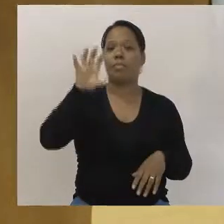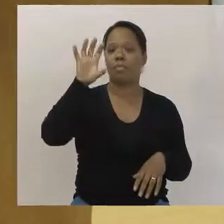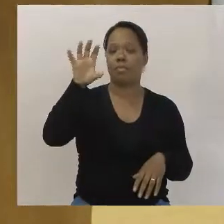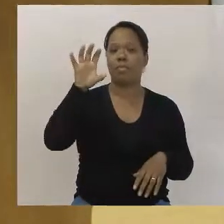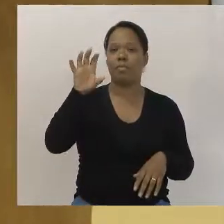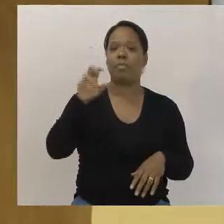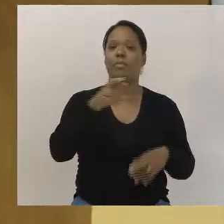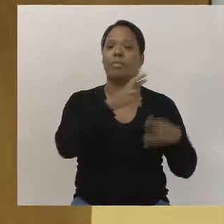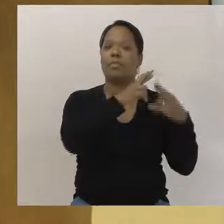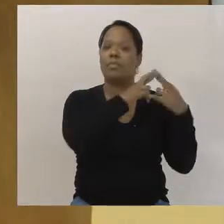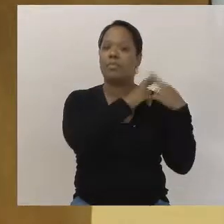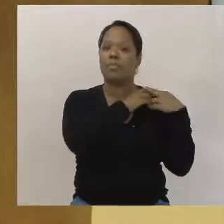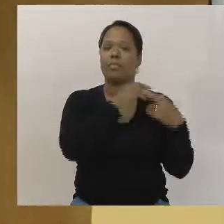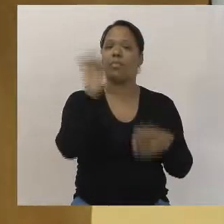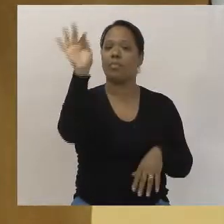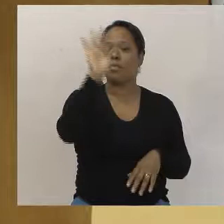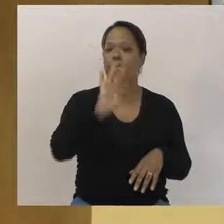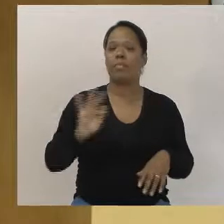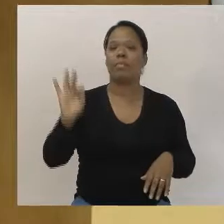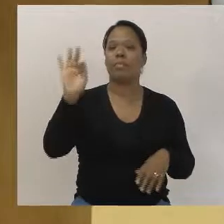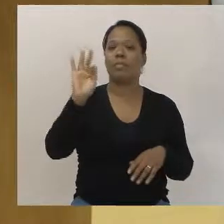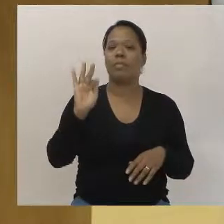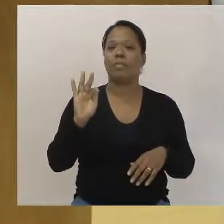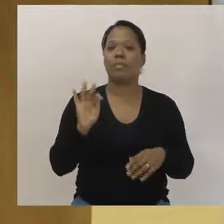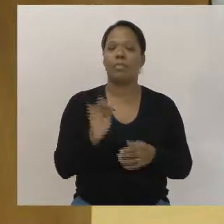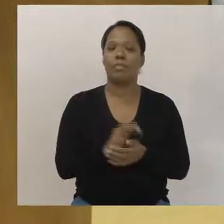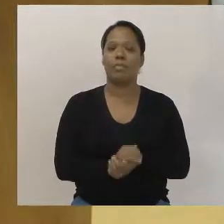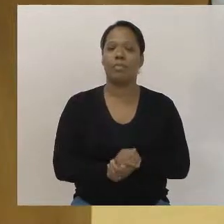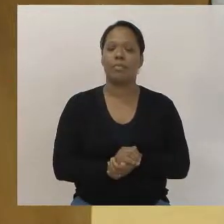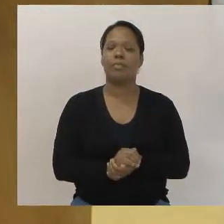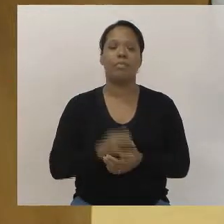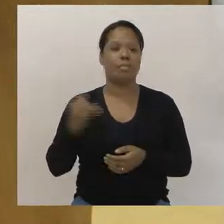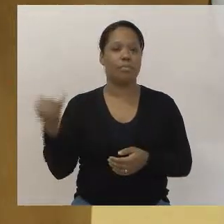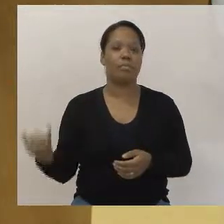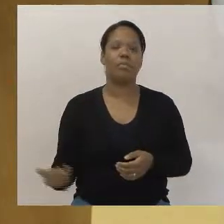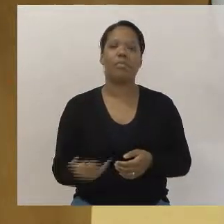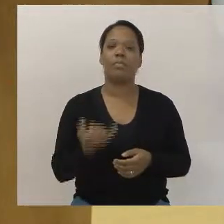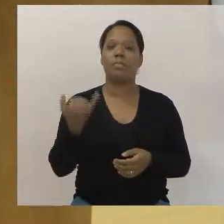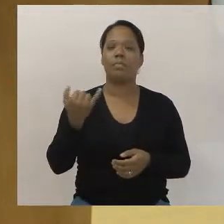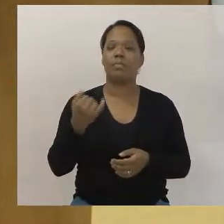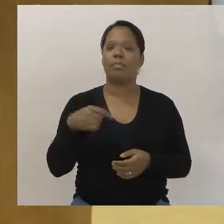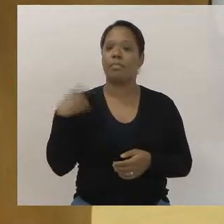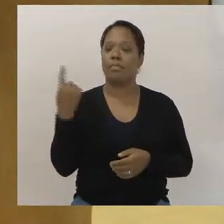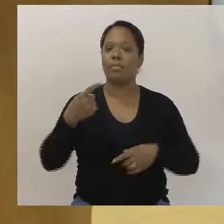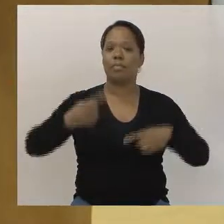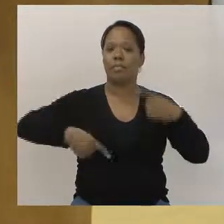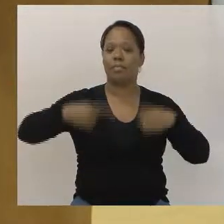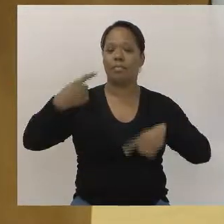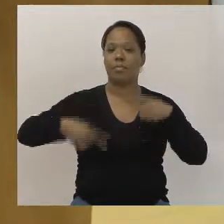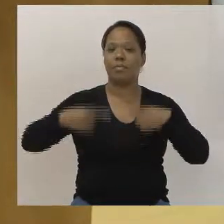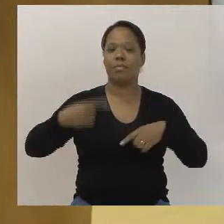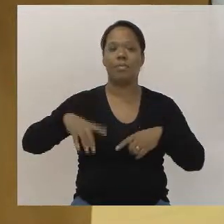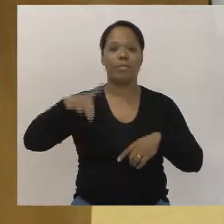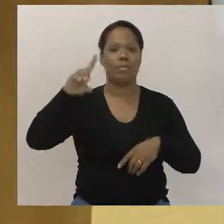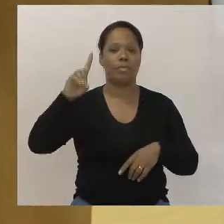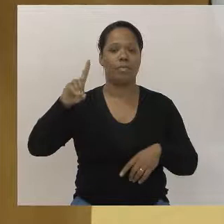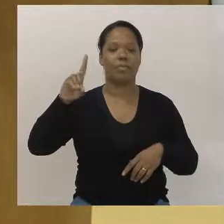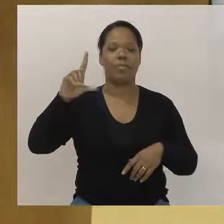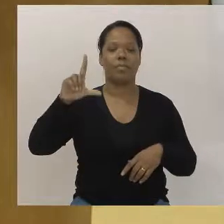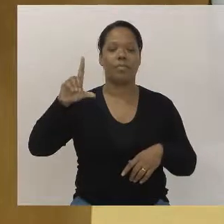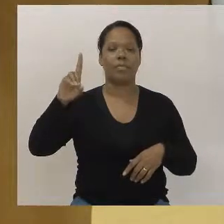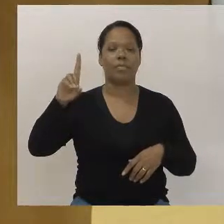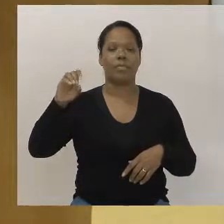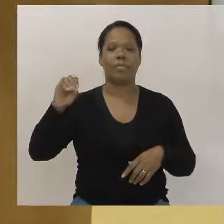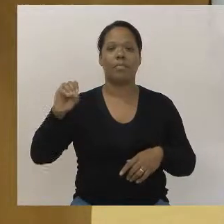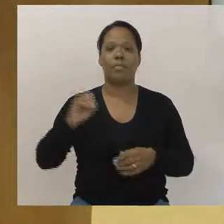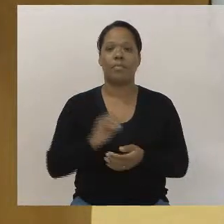responsabilidade do governo federal então é é muito importante a gente discutir esse ld o né